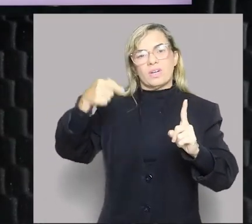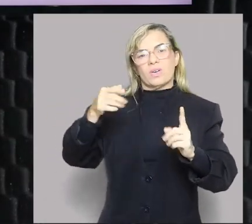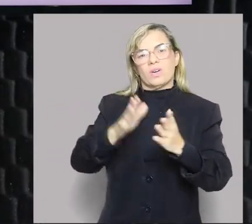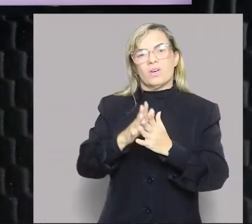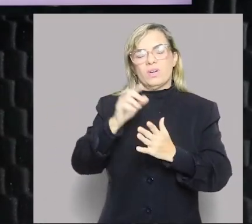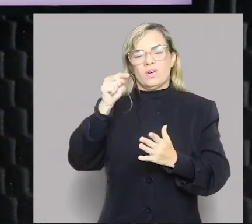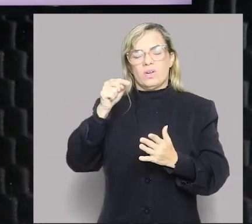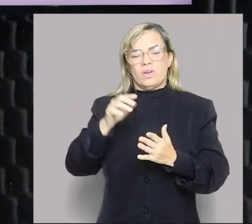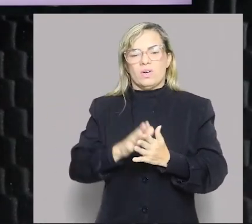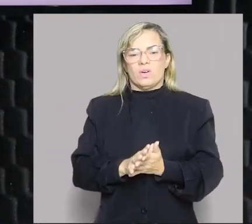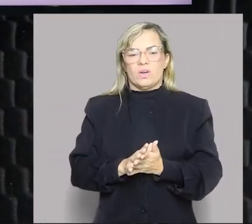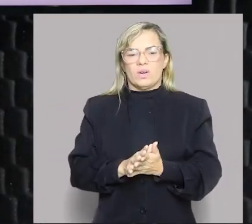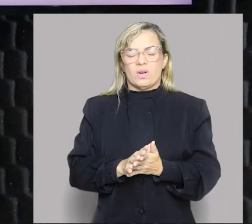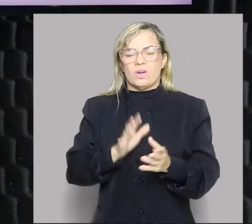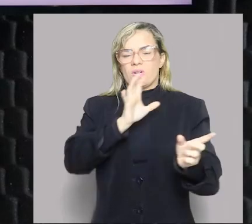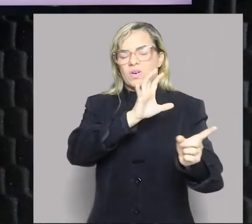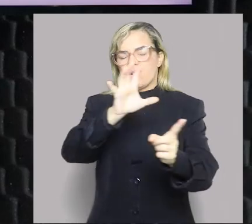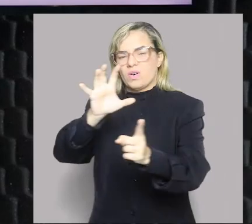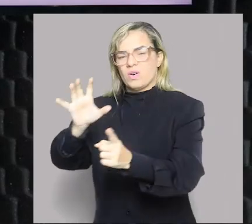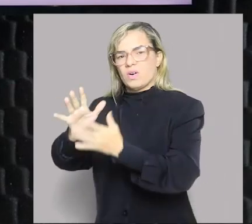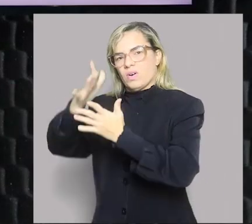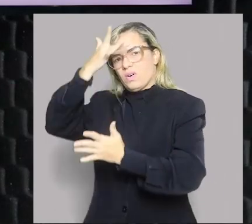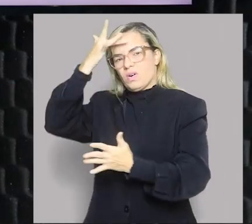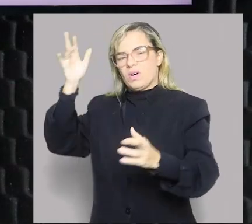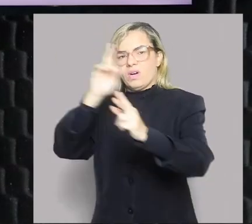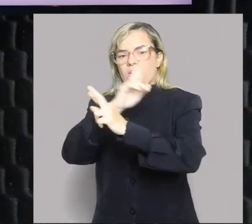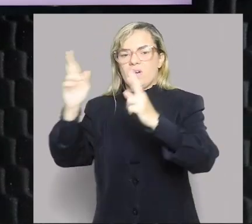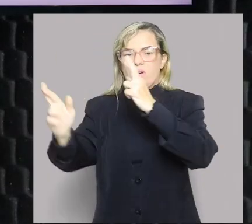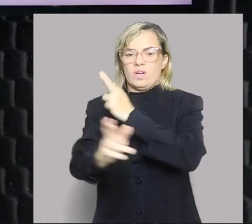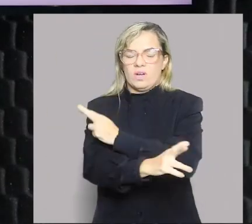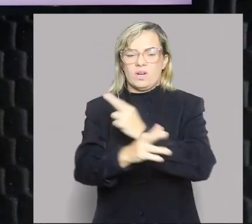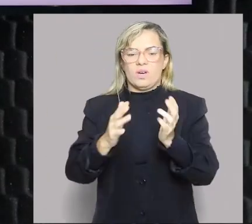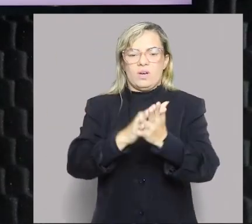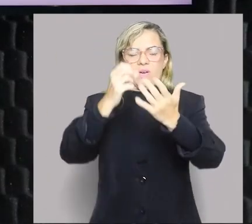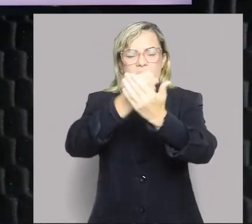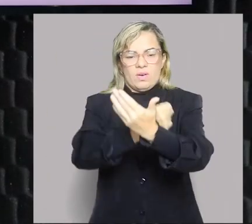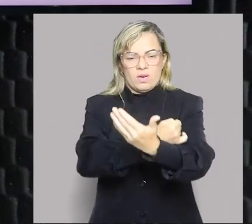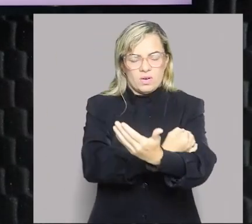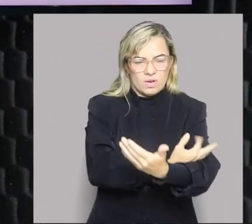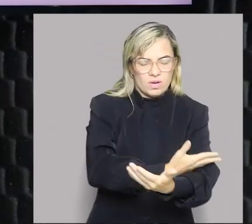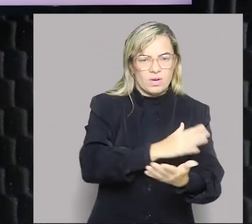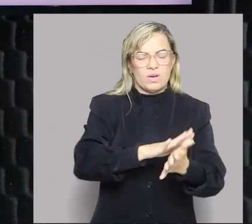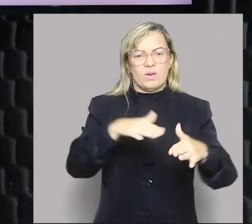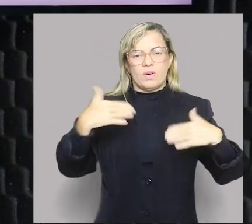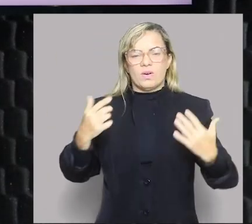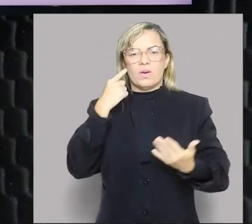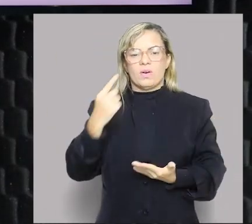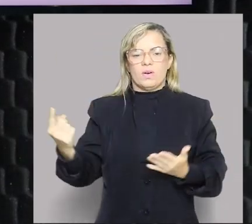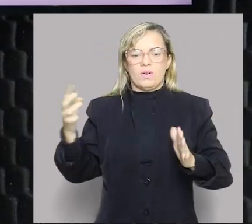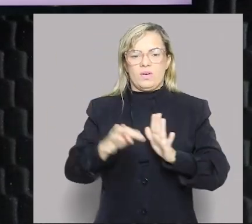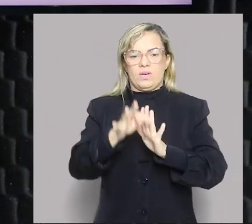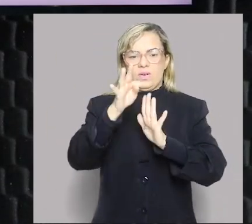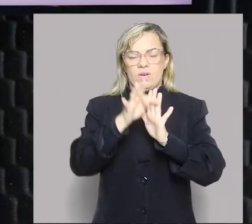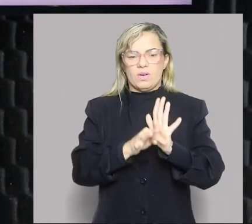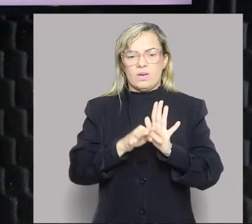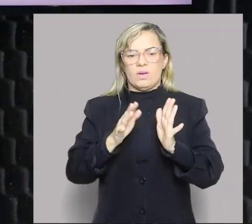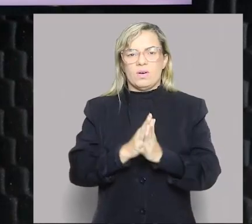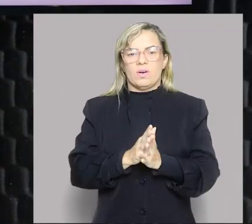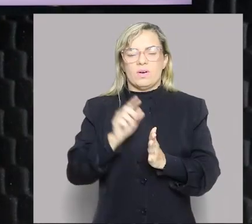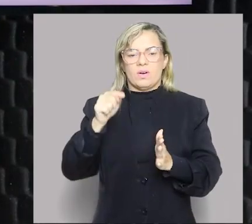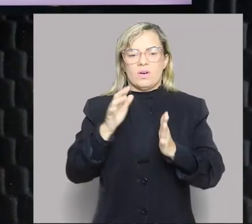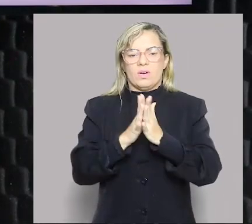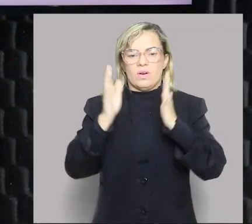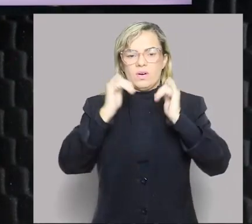atinge, certo? Associando aí a questão emocional, tá? Então, teríamos um texto de natureza expositiva.